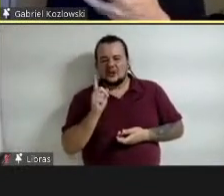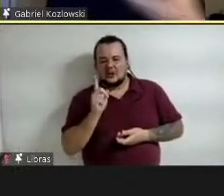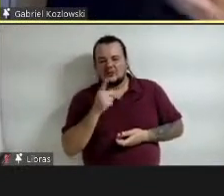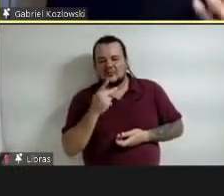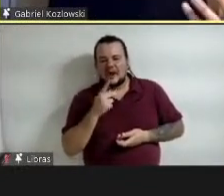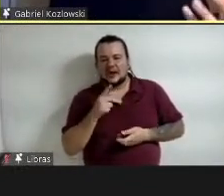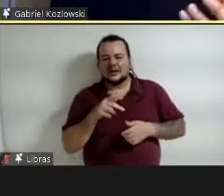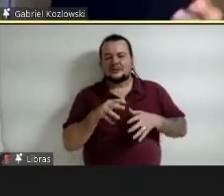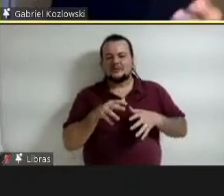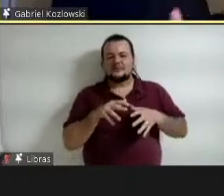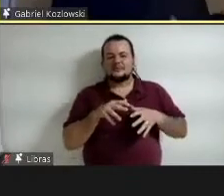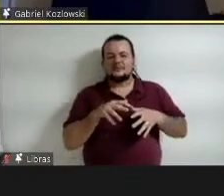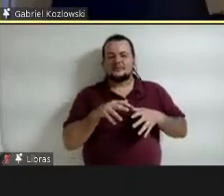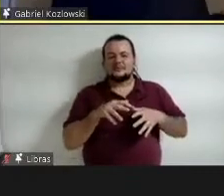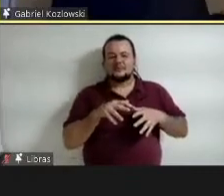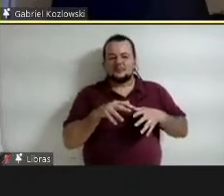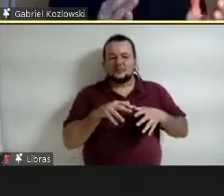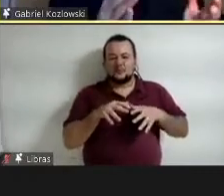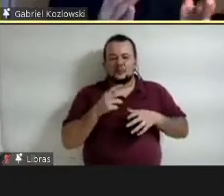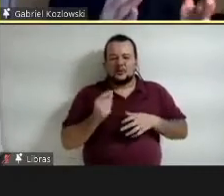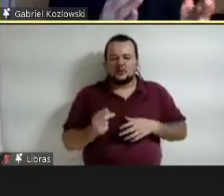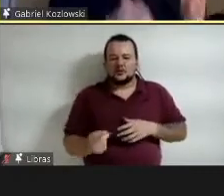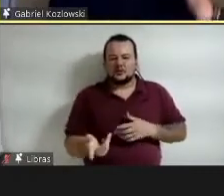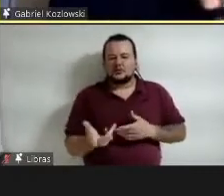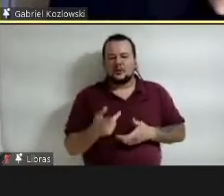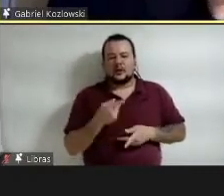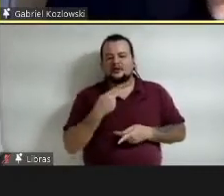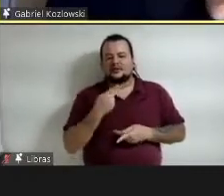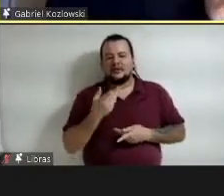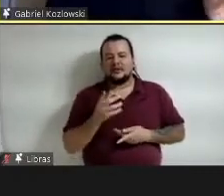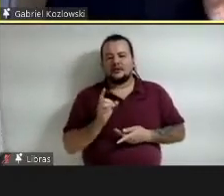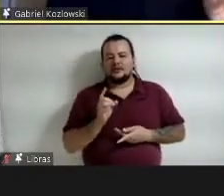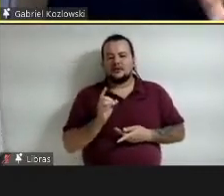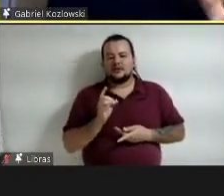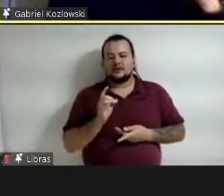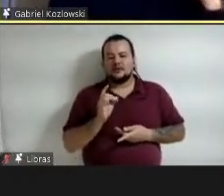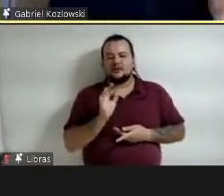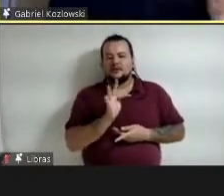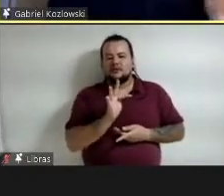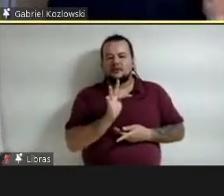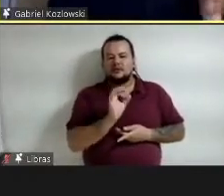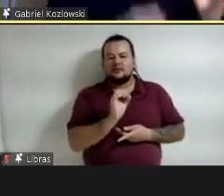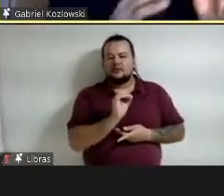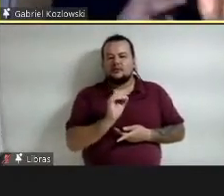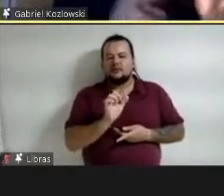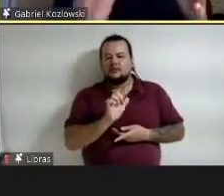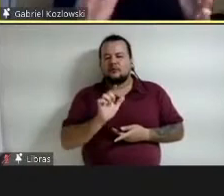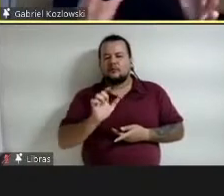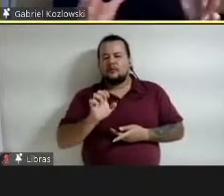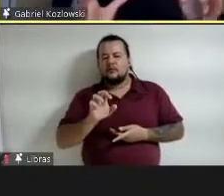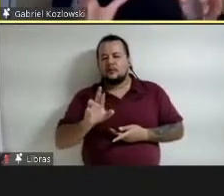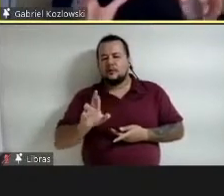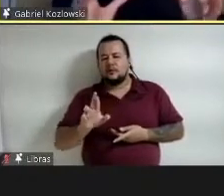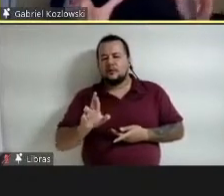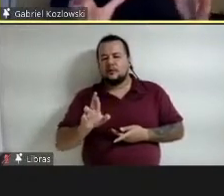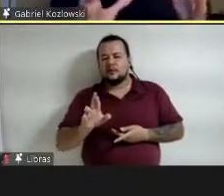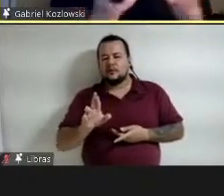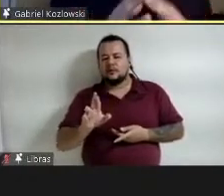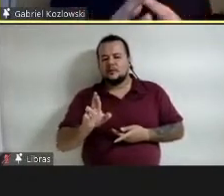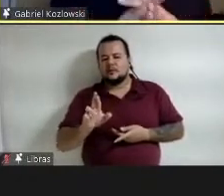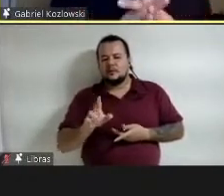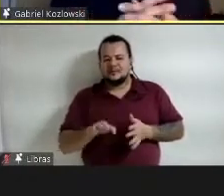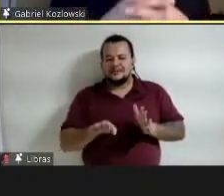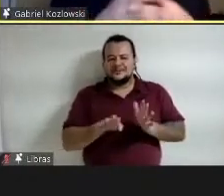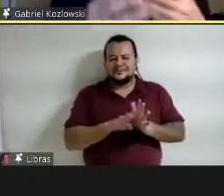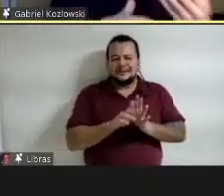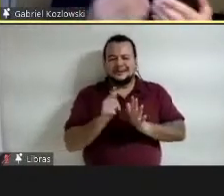do monumento contínuo. A gente vai, ou Fuller, né? A gente não fala da geodética. A gente chega nas geodéticas um